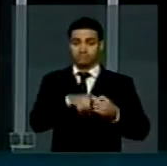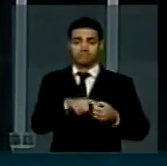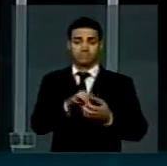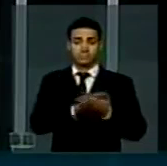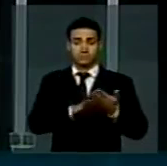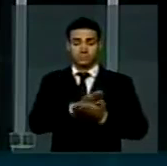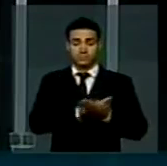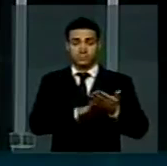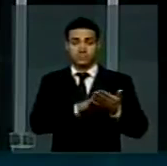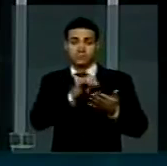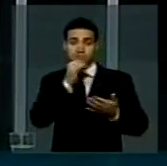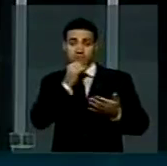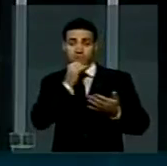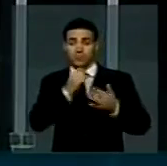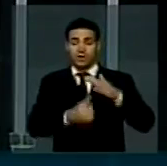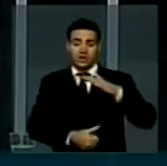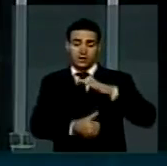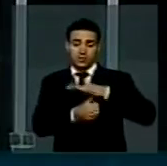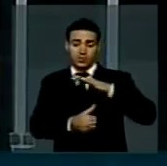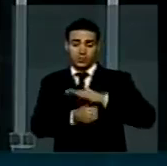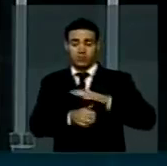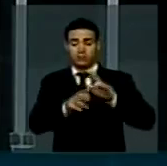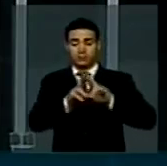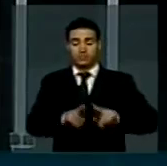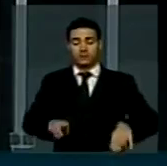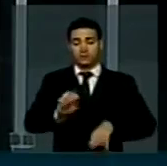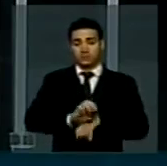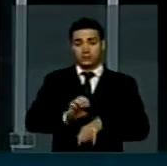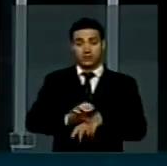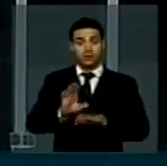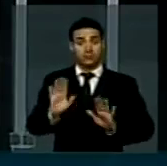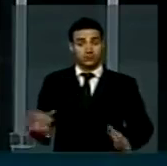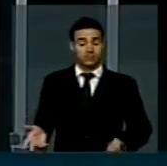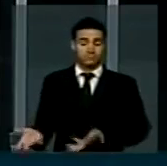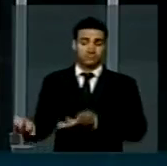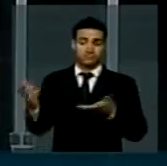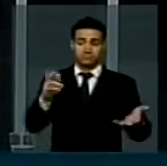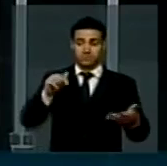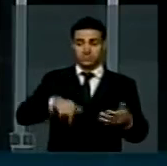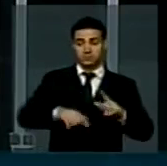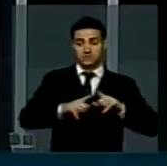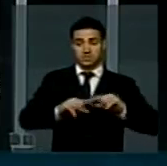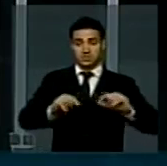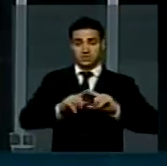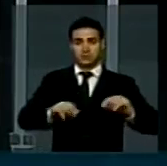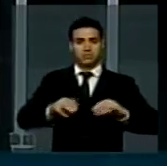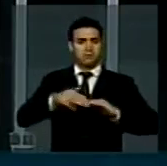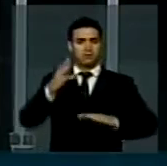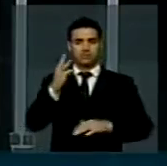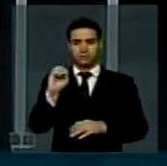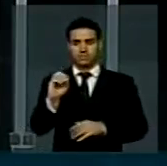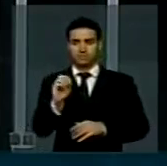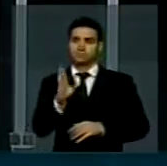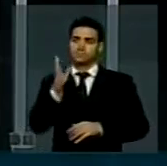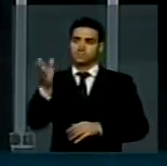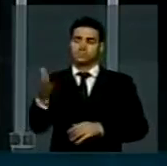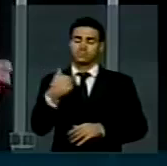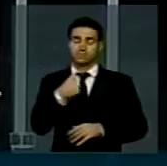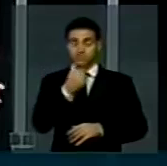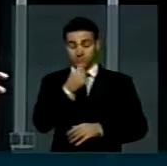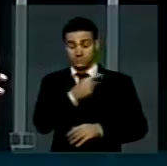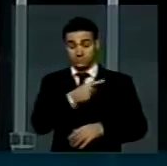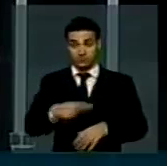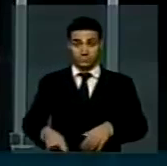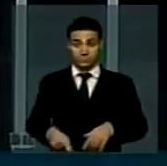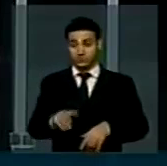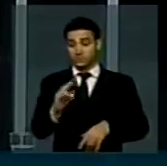ideia, os reitores das universidades estaduais tiveram aqui em Brasília, mais de 30 reitores, vieram ao presidente Henrique Eduardo Alves exatamente